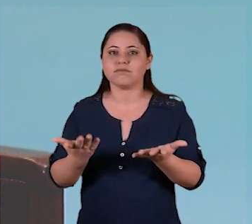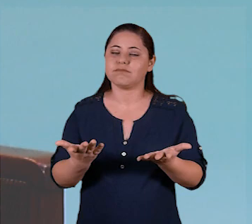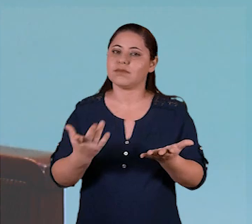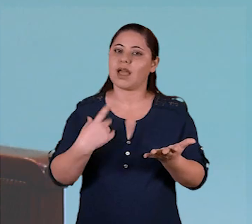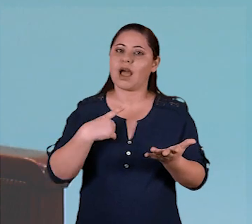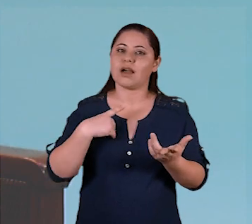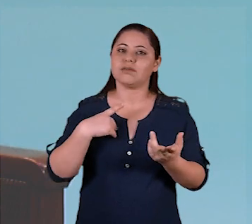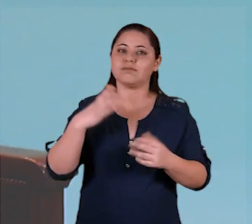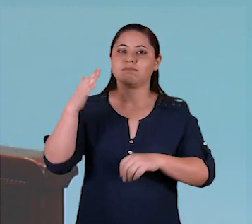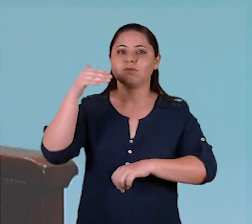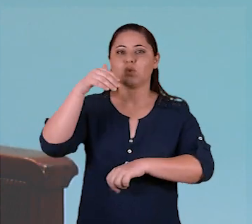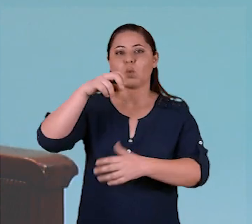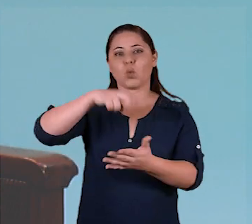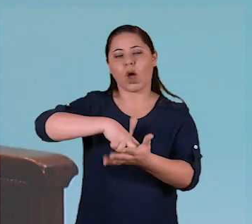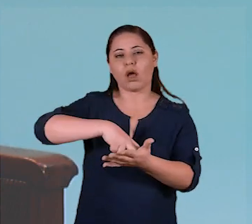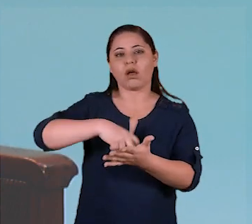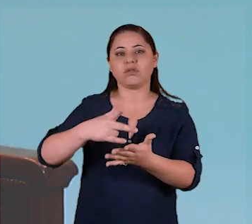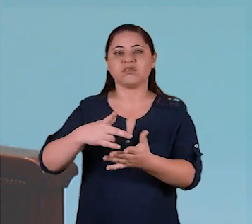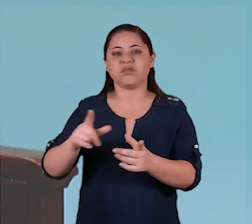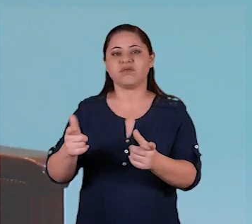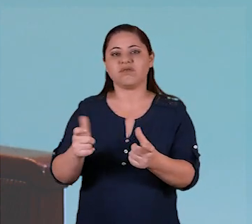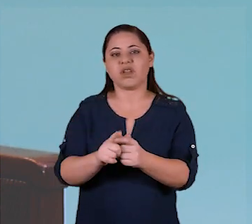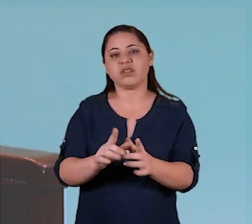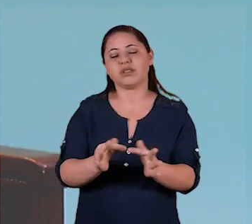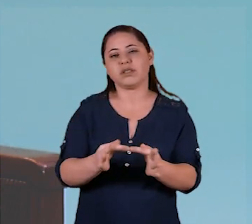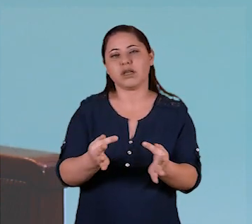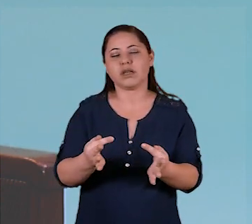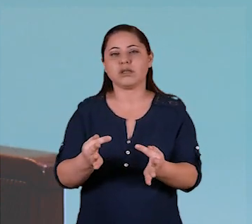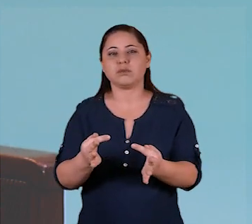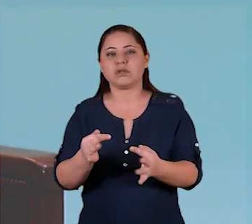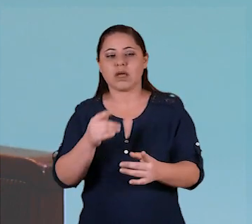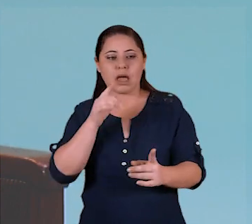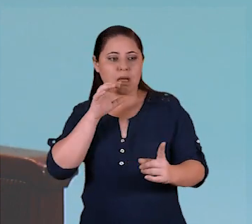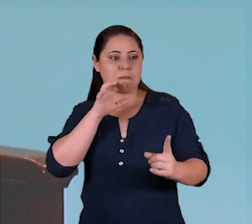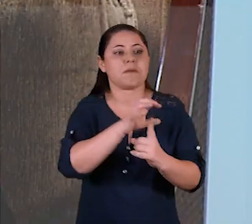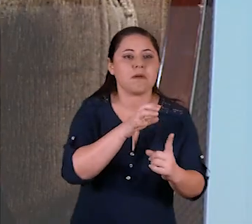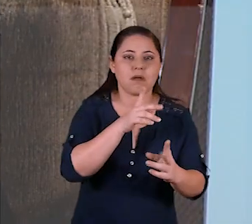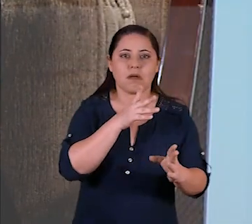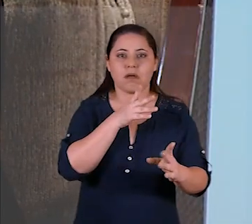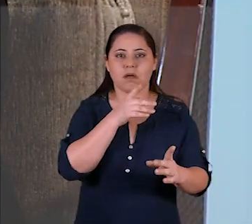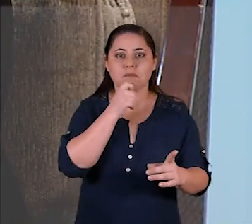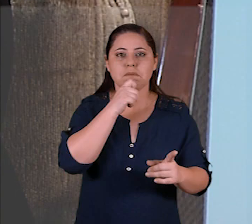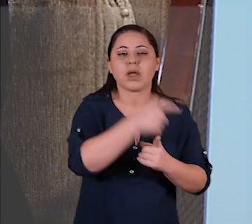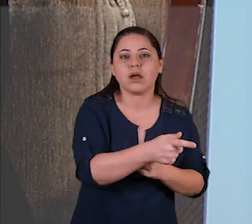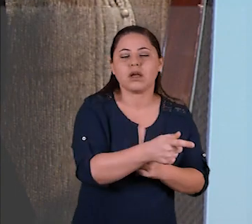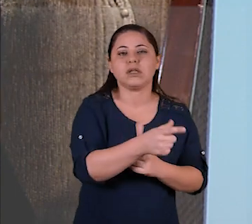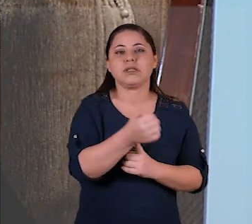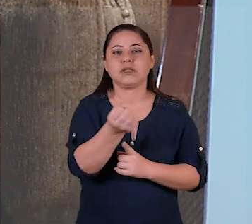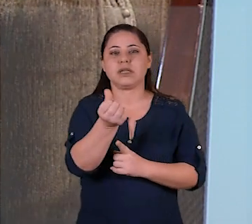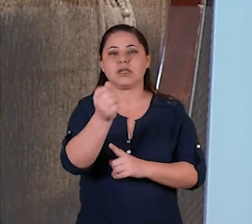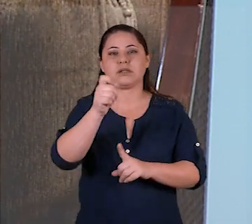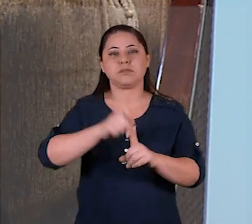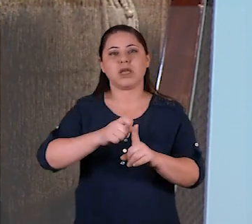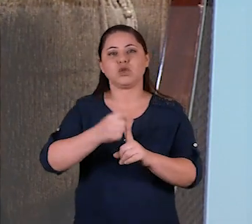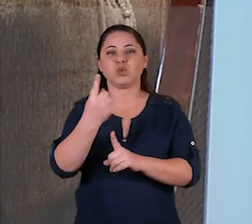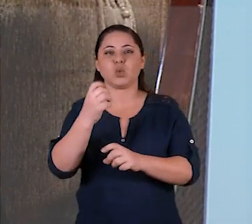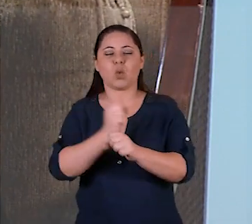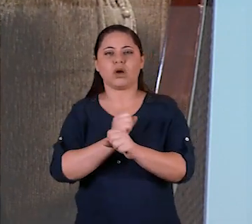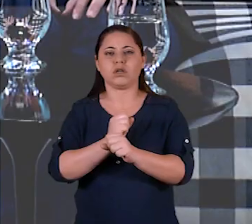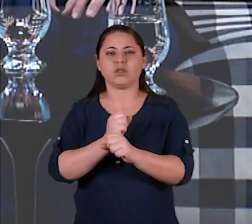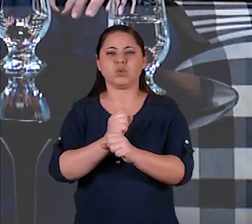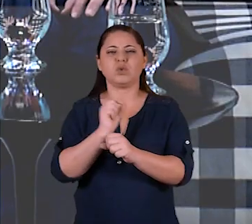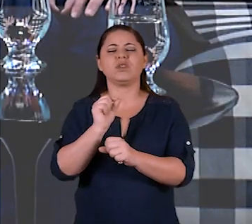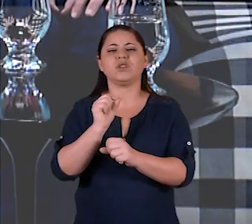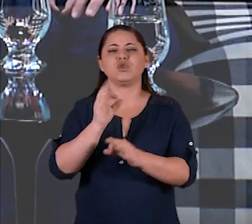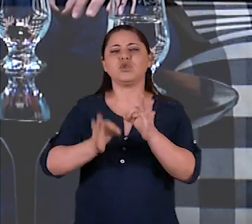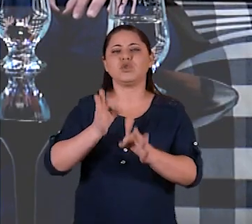são ínfimas. Então, um crime de ameaça, detenção de 6 meses a 1 ano. Então, o que justifica você segurar um